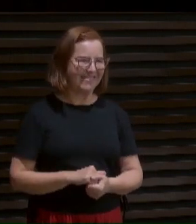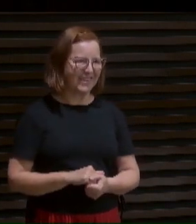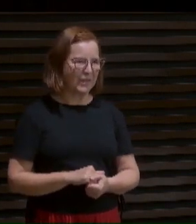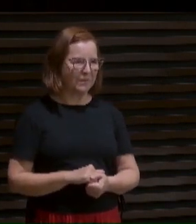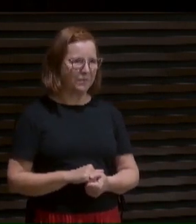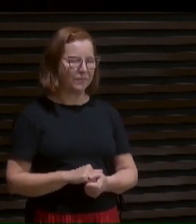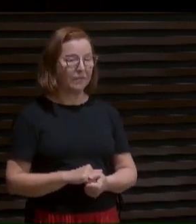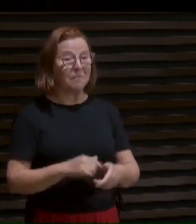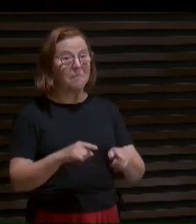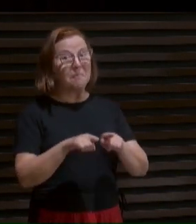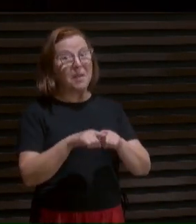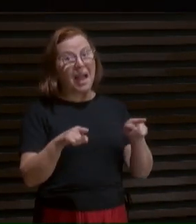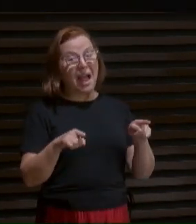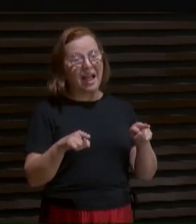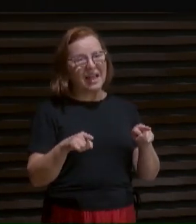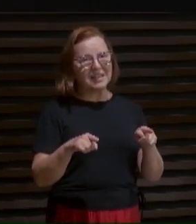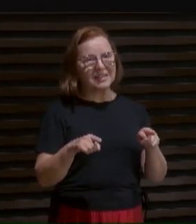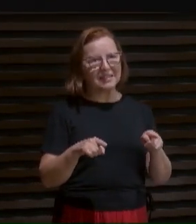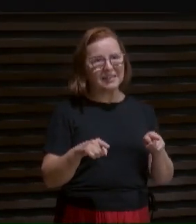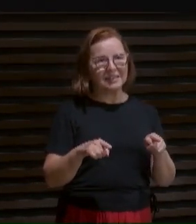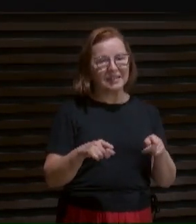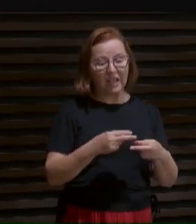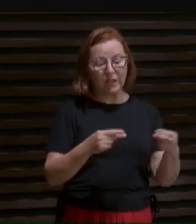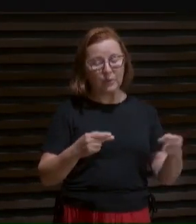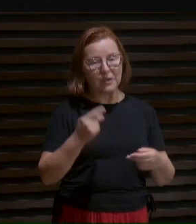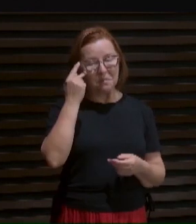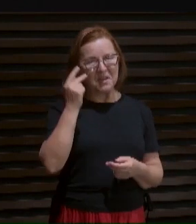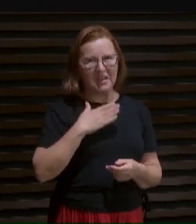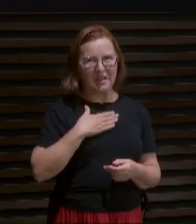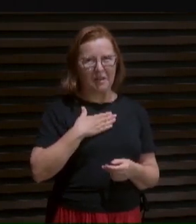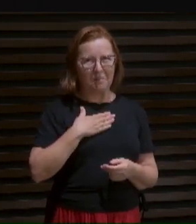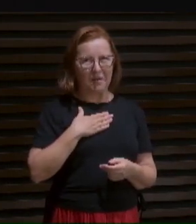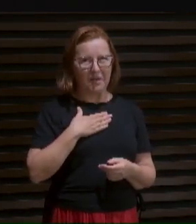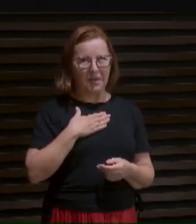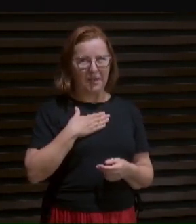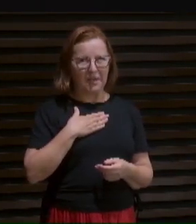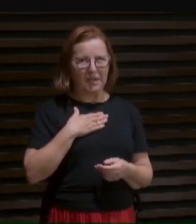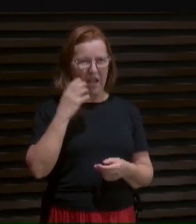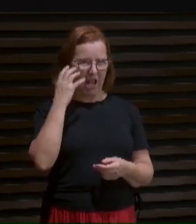Aí ele diz, mas o que para mim era vantagem, era lucro,